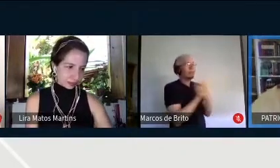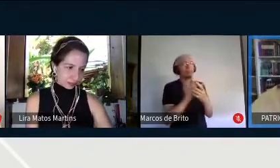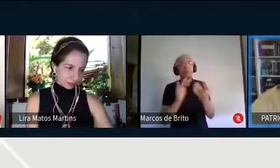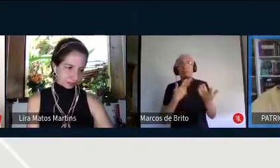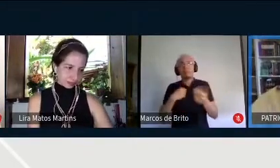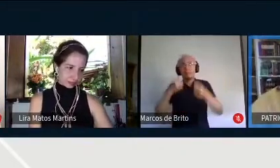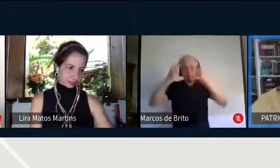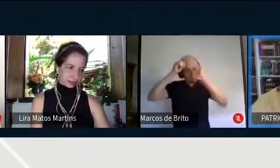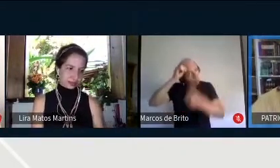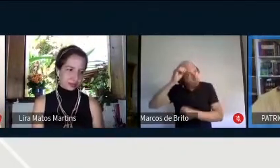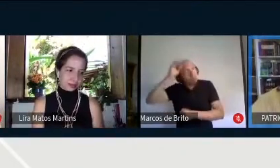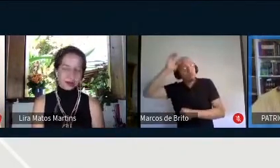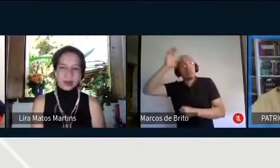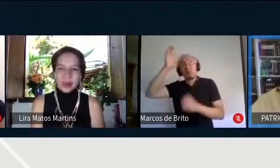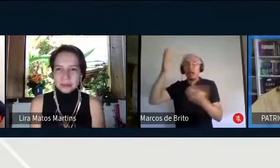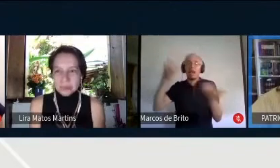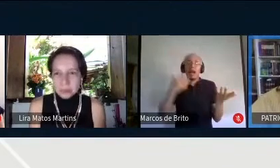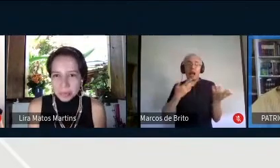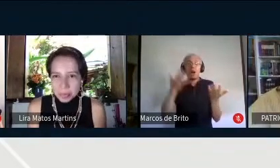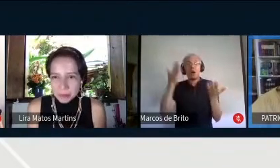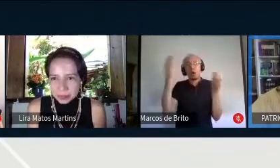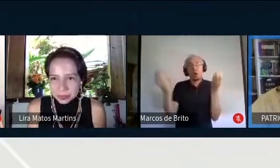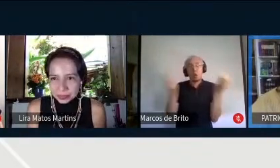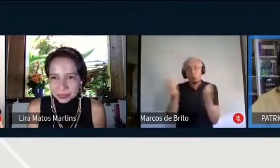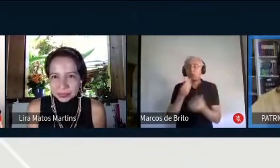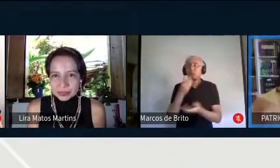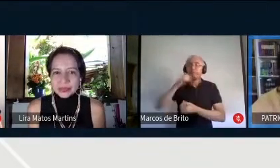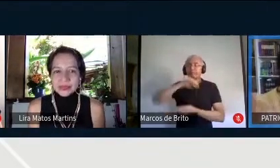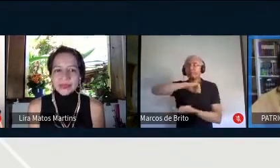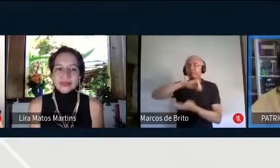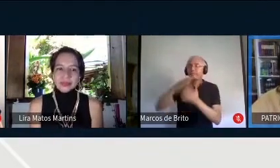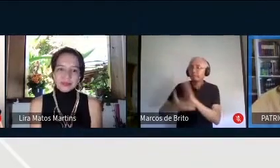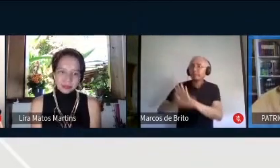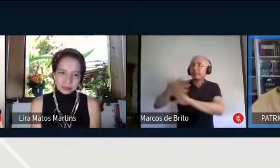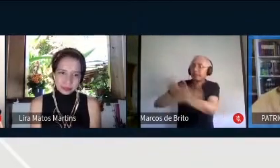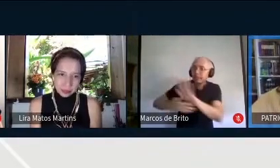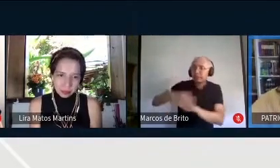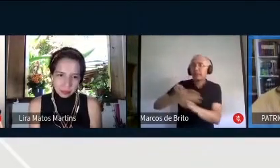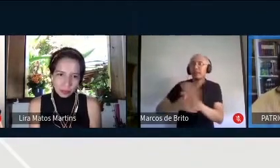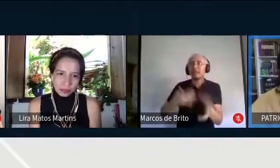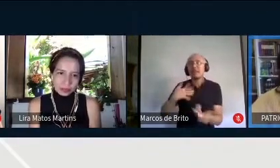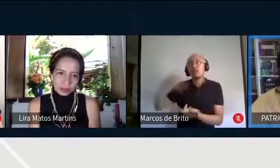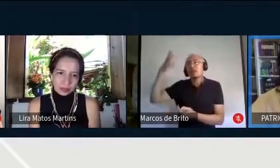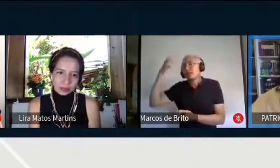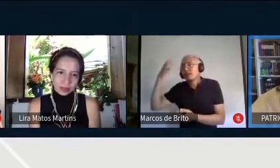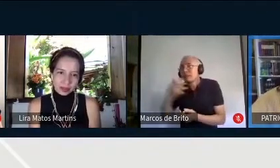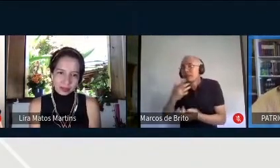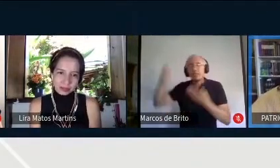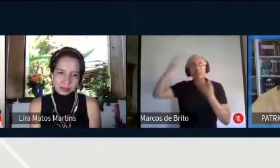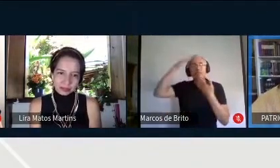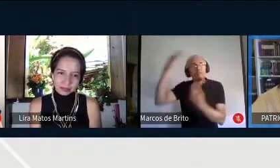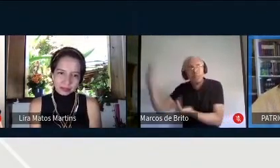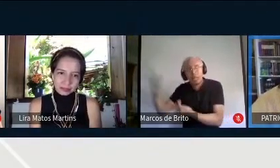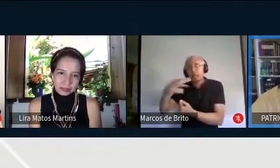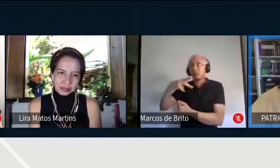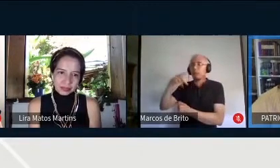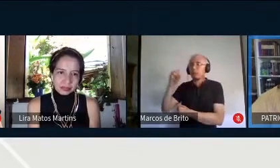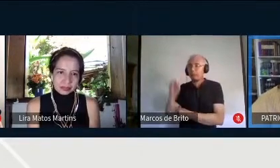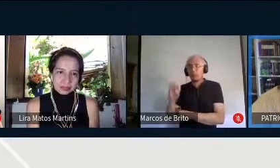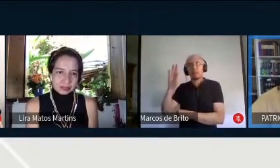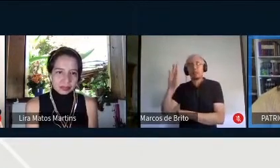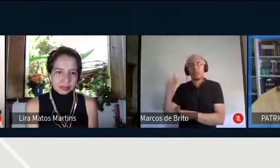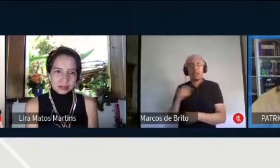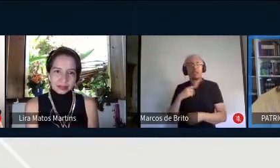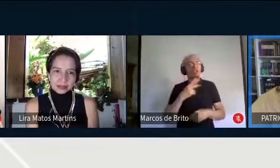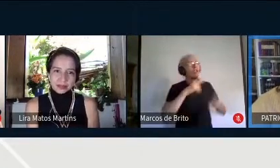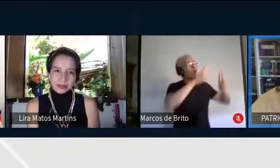que a gente busca tanto em língua de sinais. Então, Pós-Trad, na pessoa da professora Sabine, muito obrigada sempre. A UFSC por